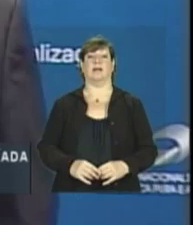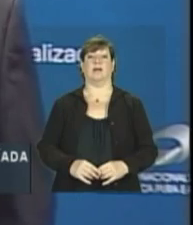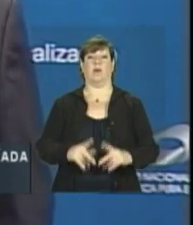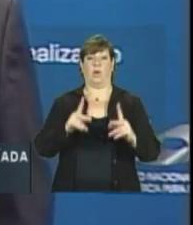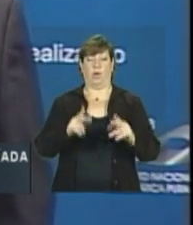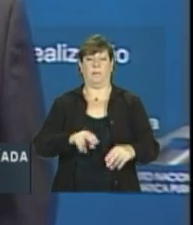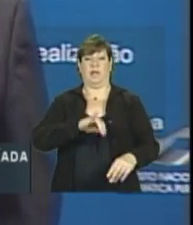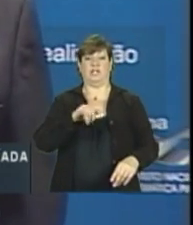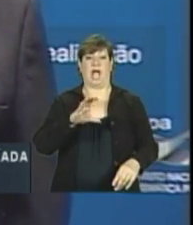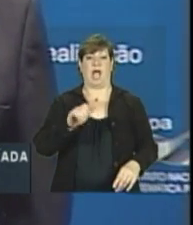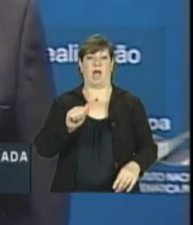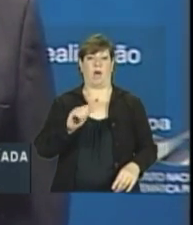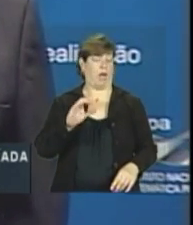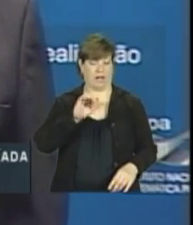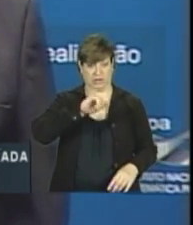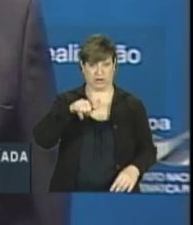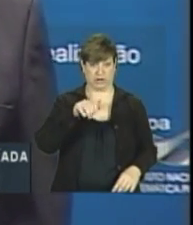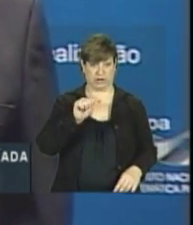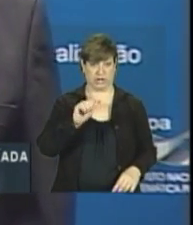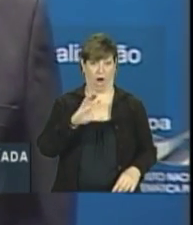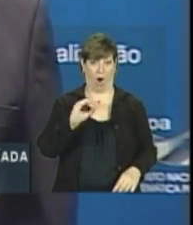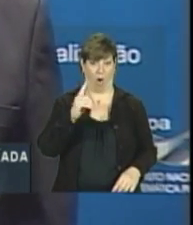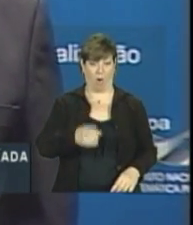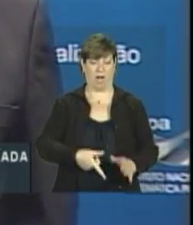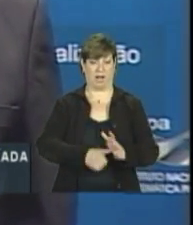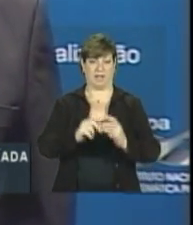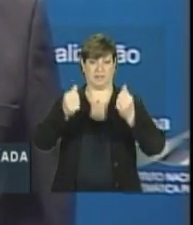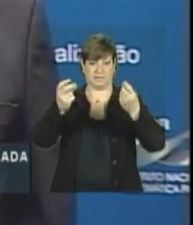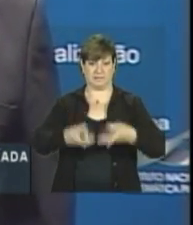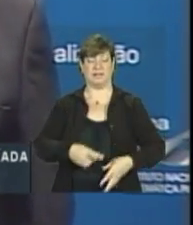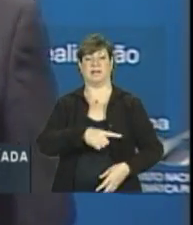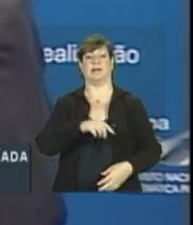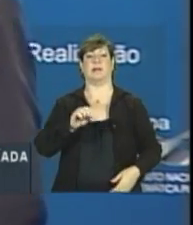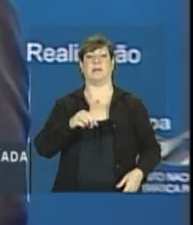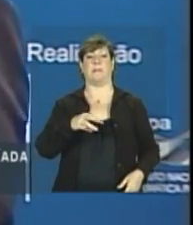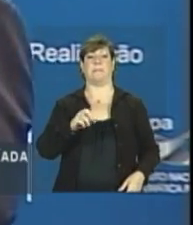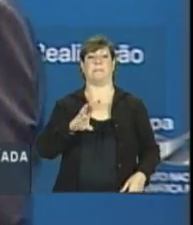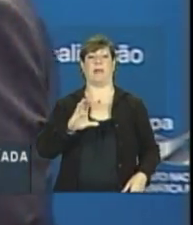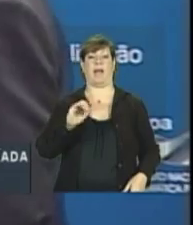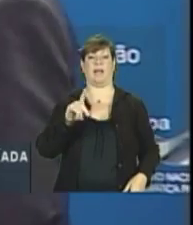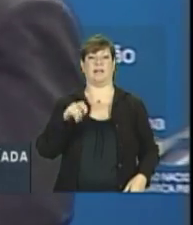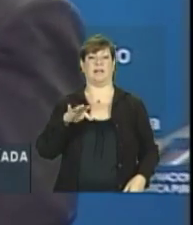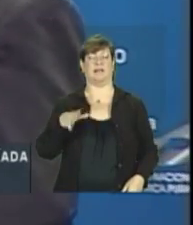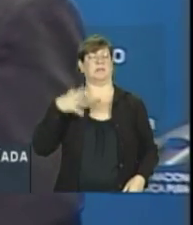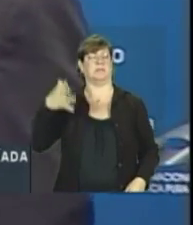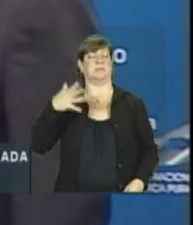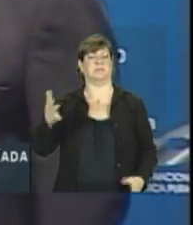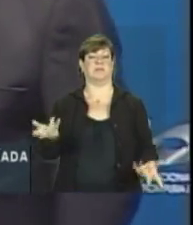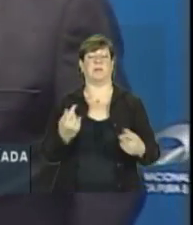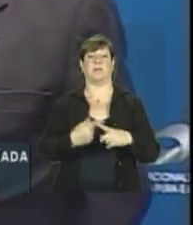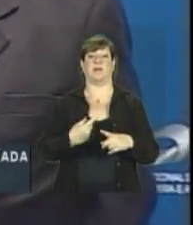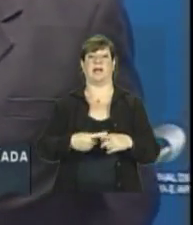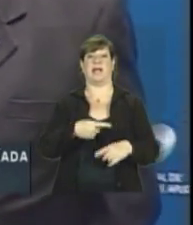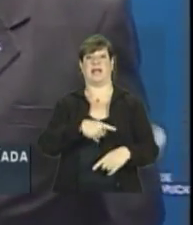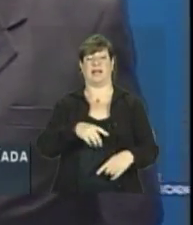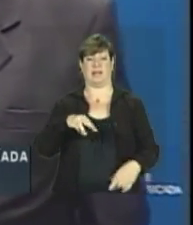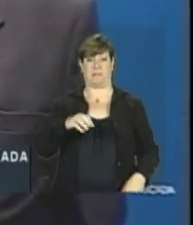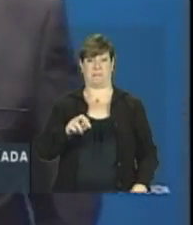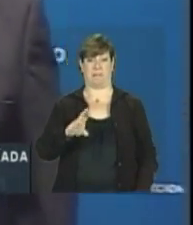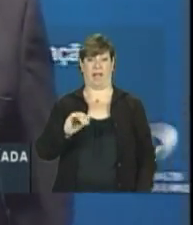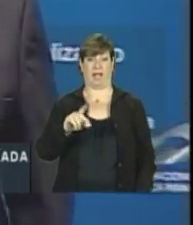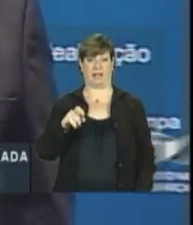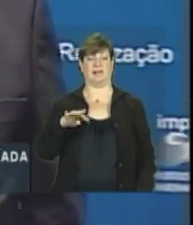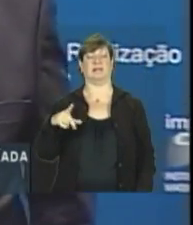disse o Jacó, depois das palavras do Mercadante, a gente fica até meio constrangido, porque ele tem essa